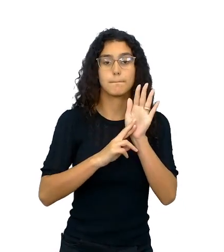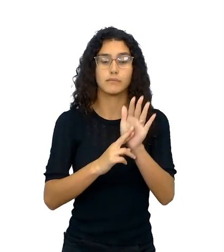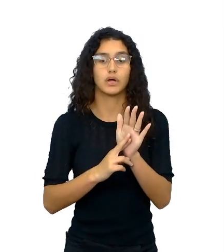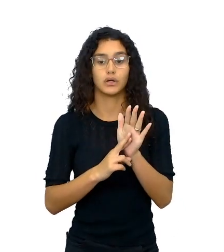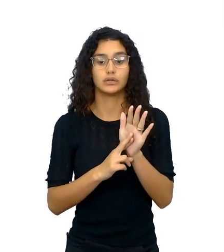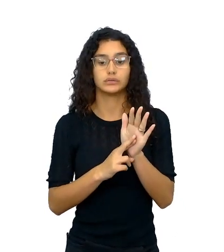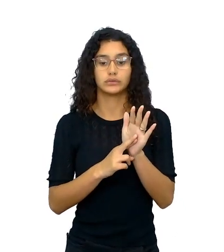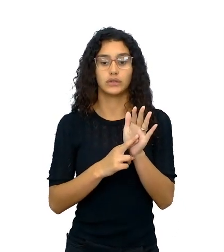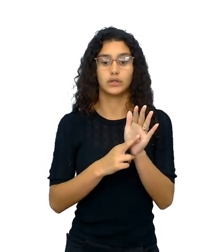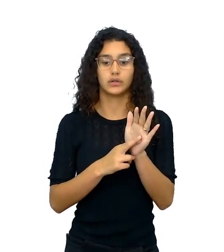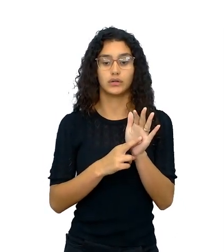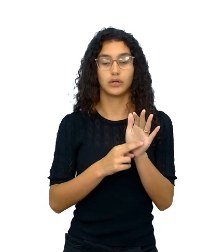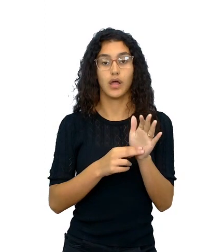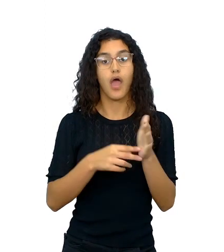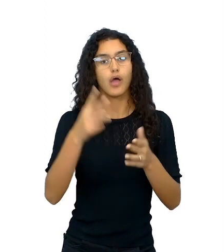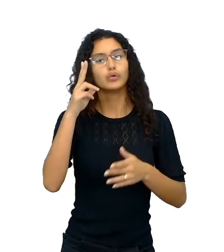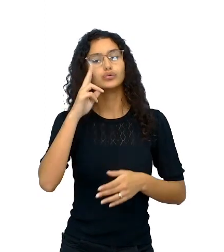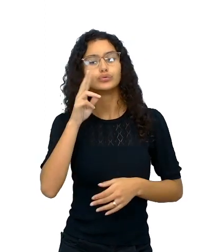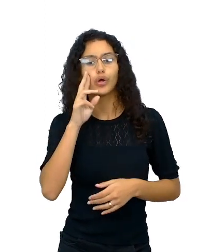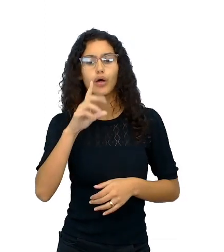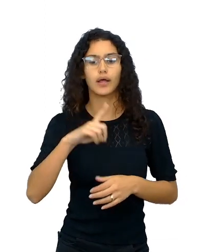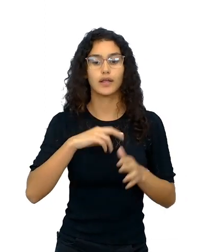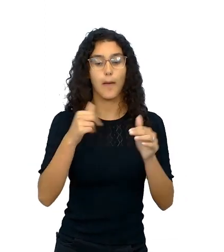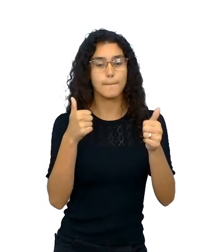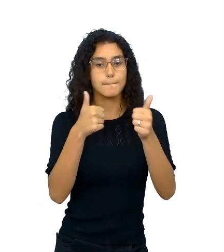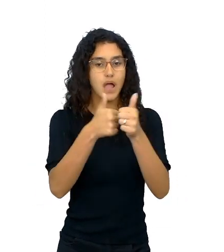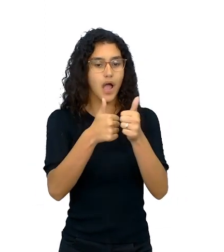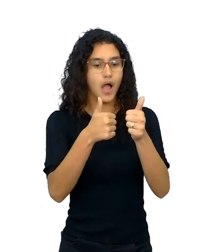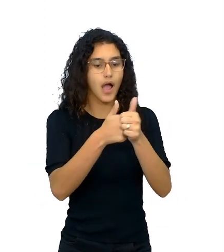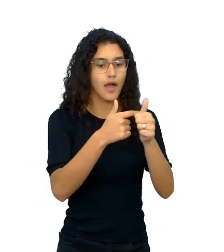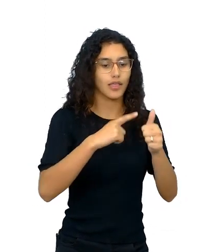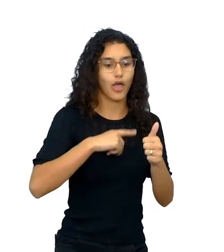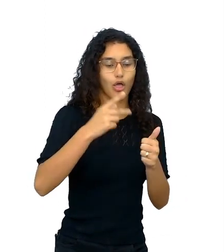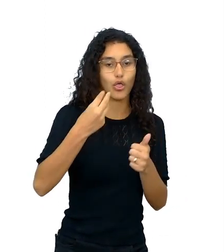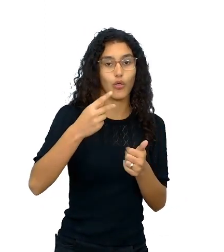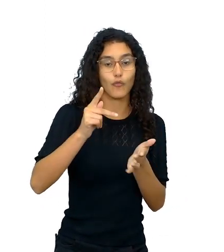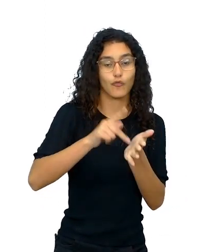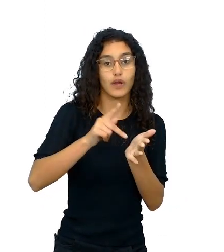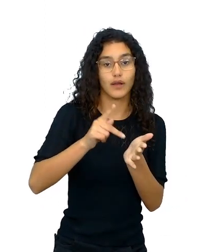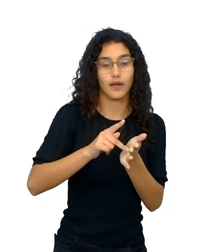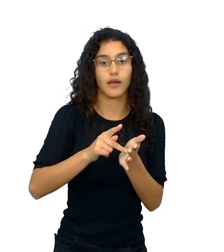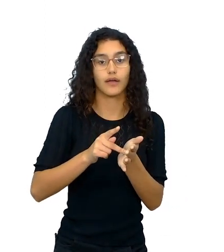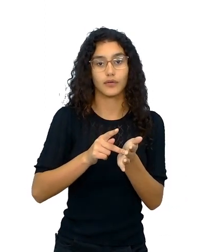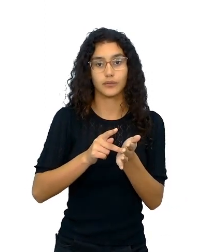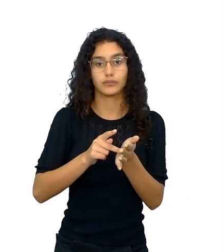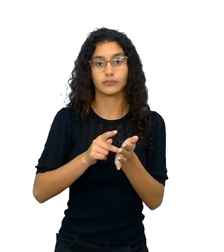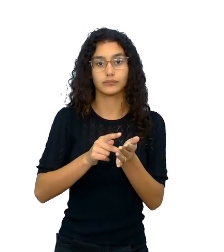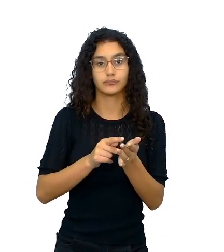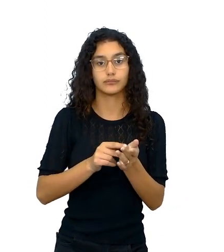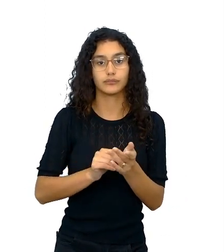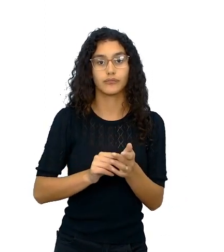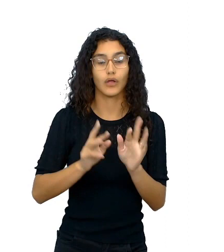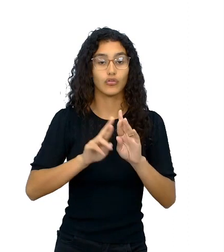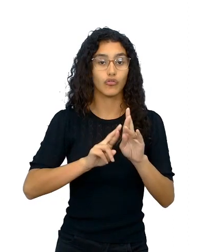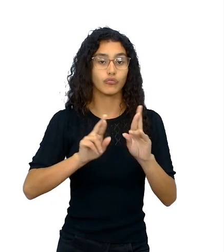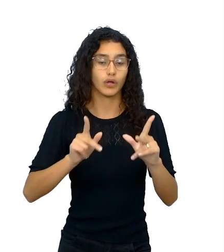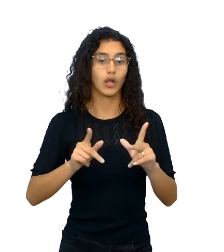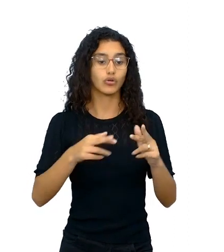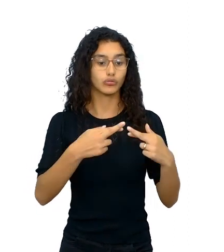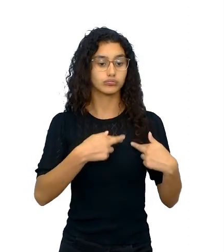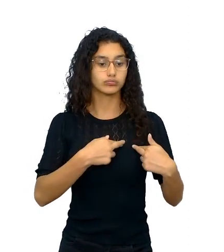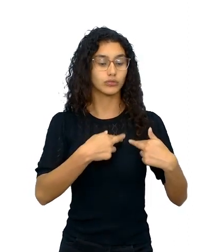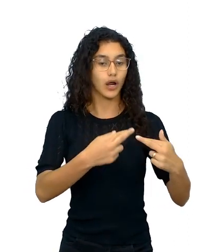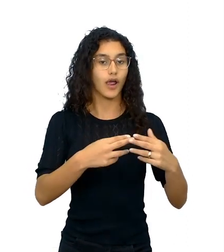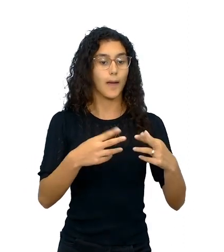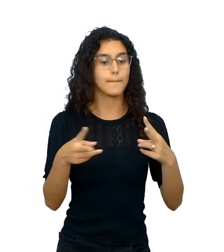ali a história, ela se aproxima muito do real, né, da realidade, diferente do romantismo,